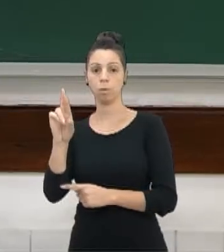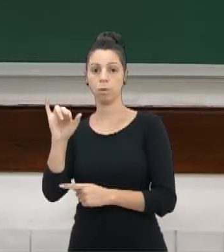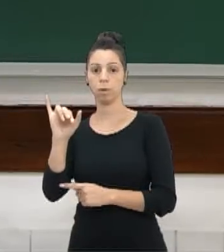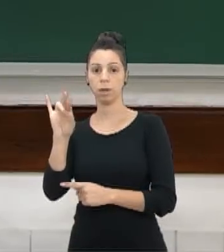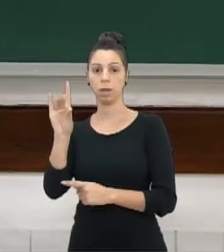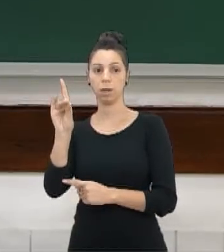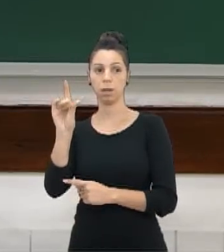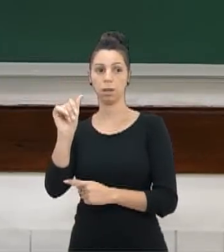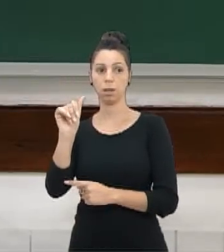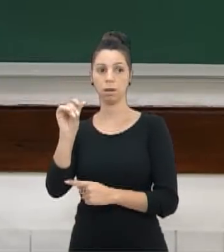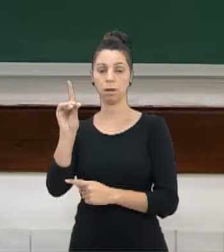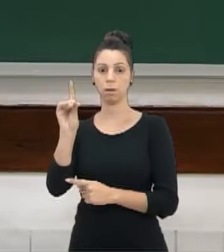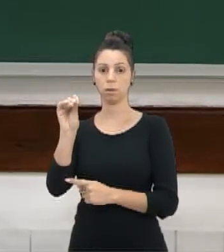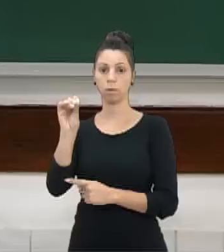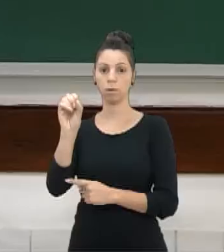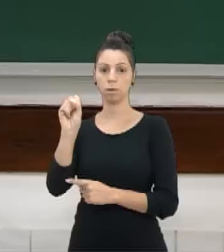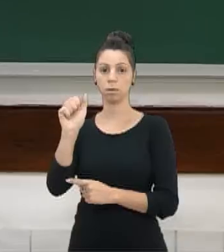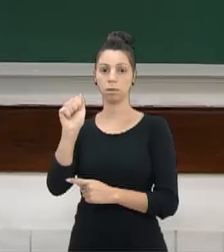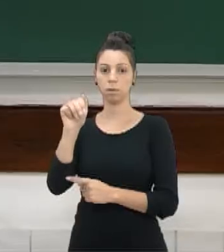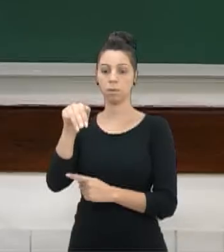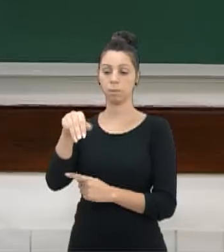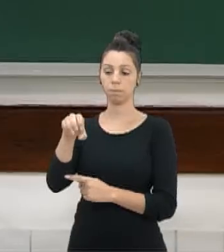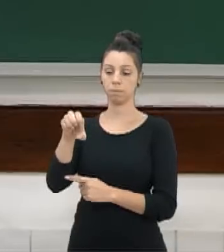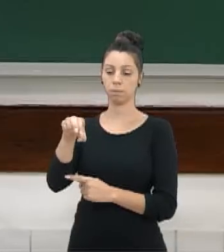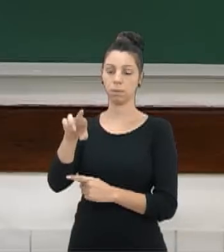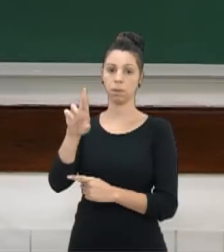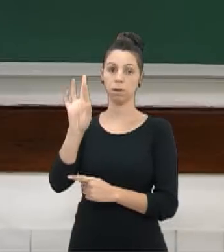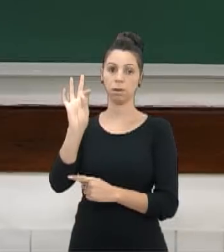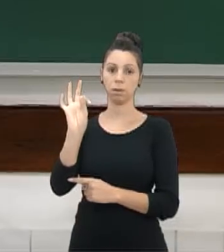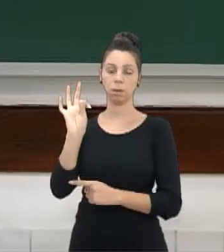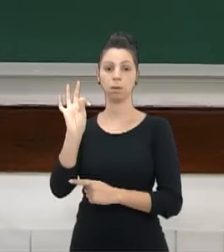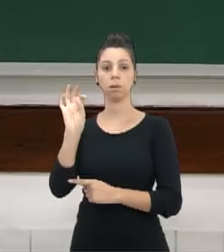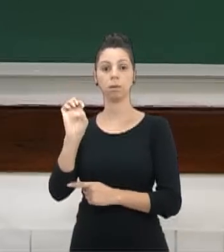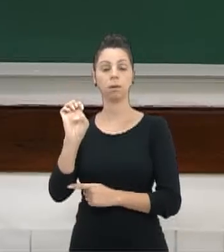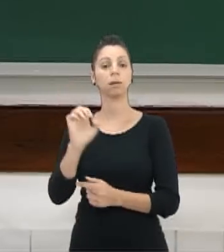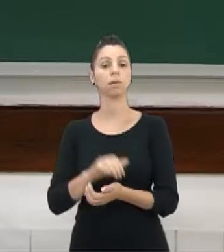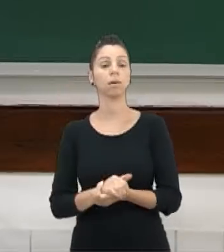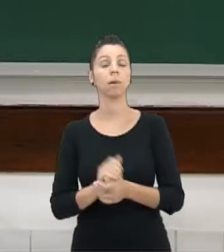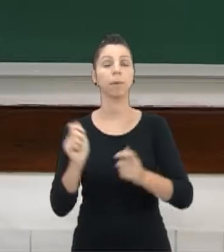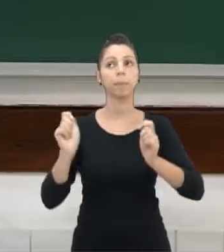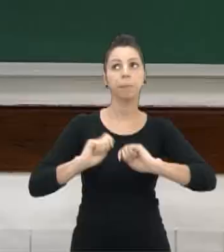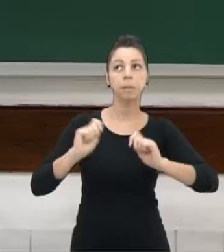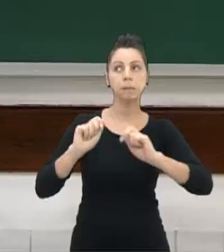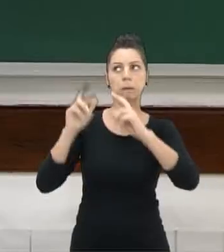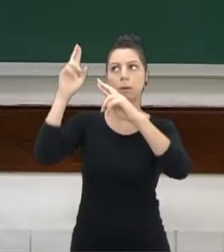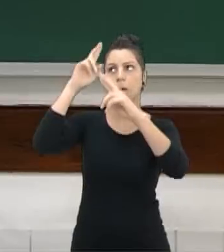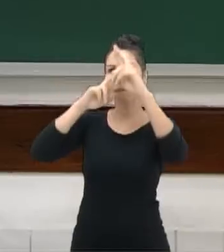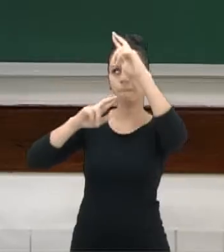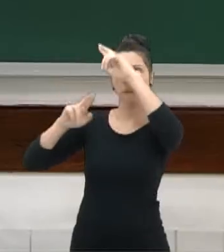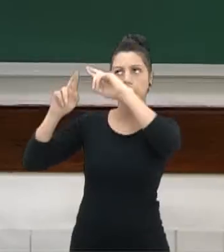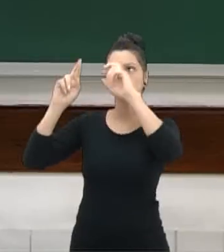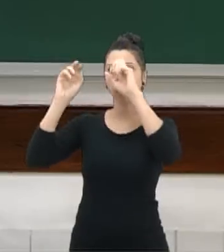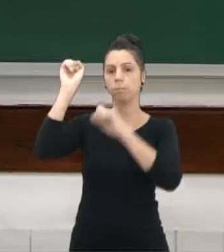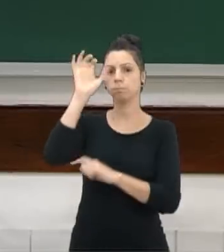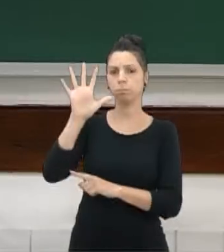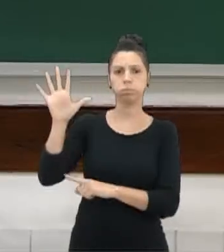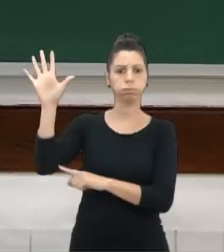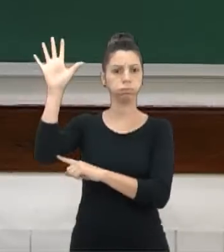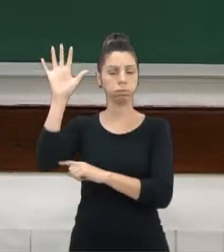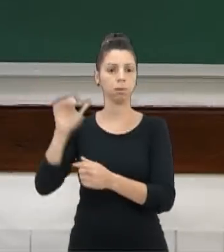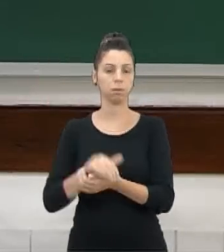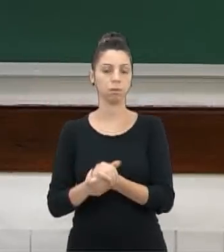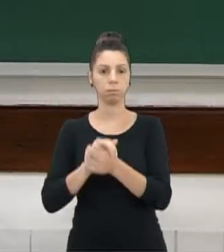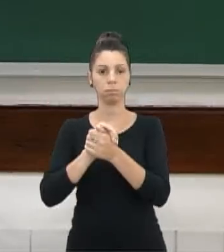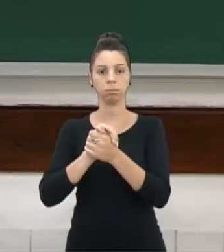O modo como você vai avaliar o que você tem pensado, né? Com cuidado, tá? Lembrando aí